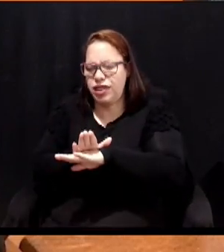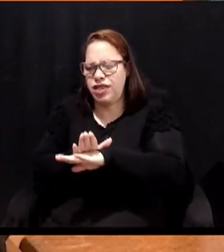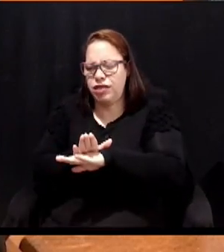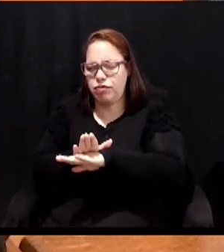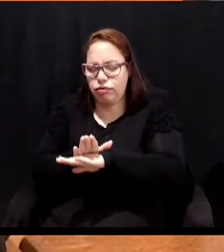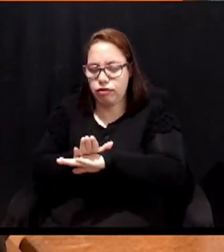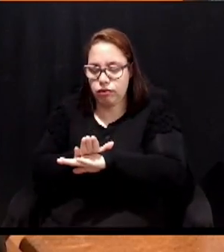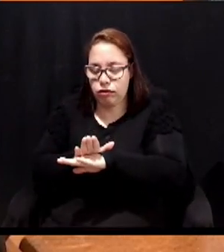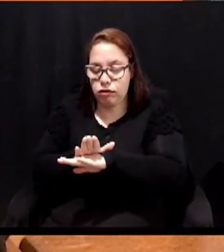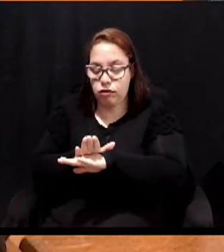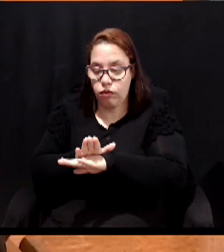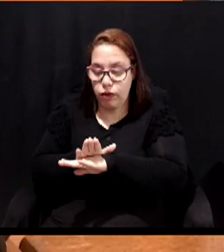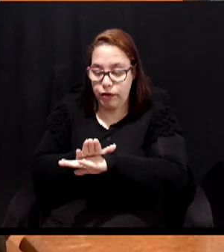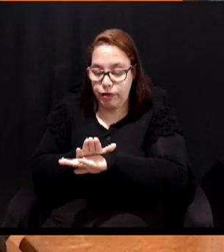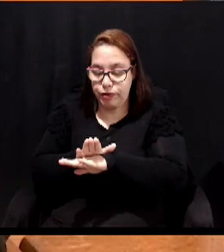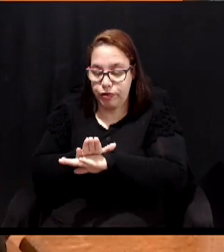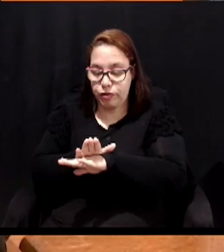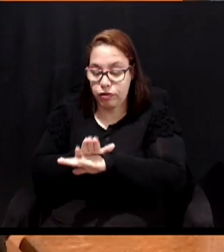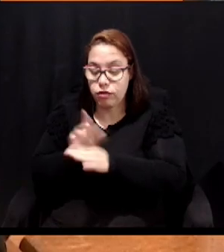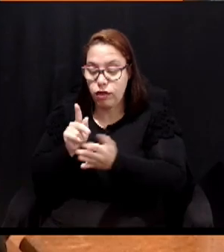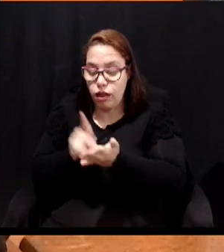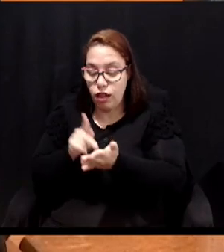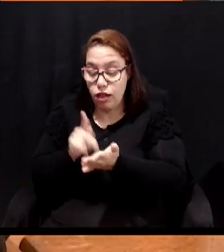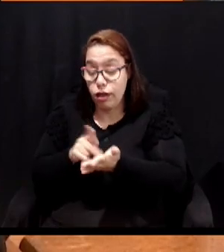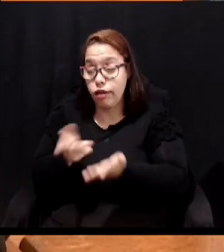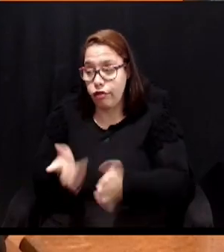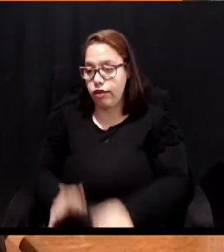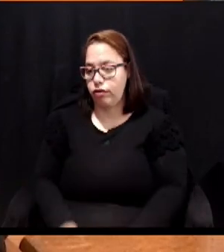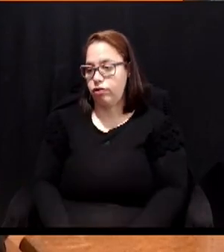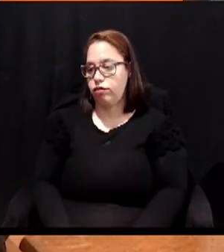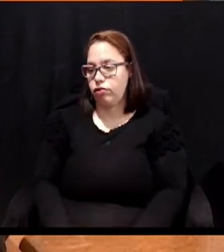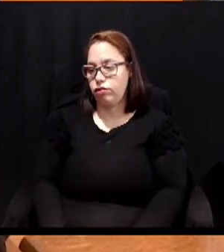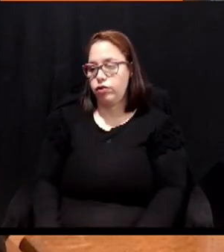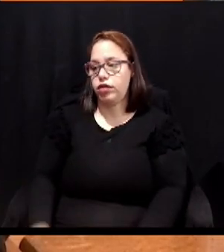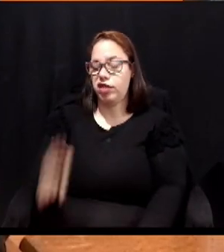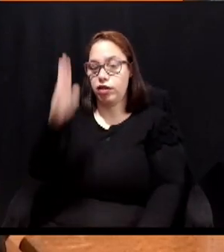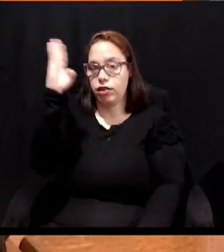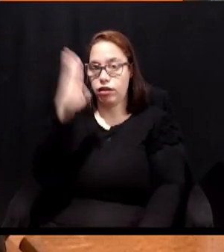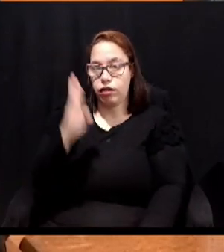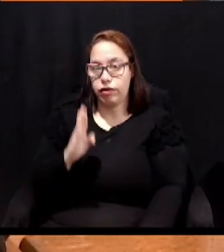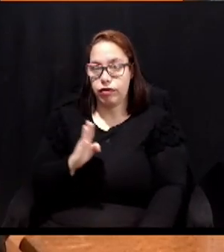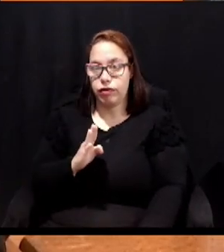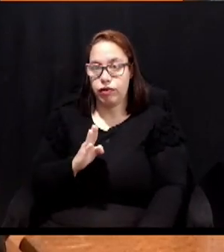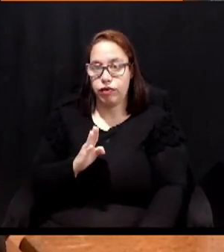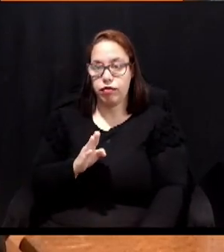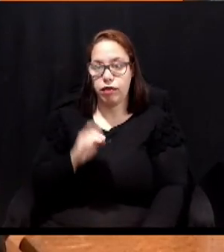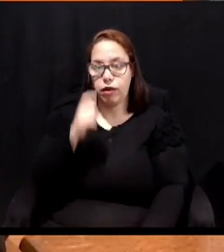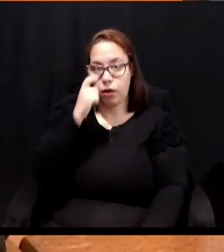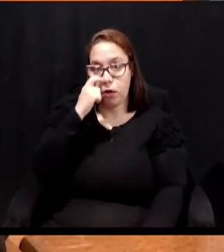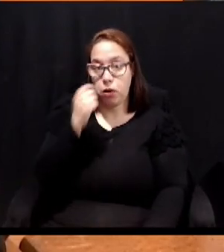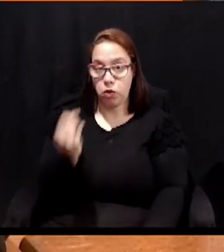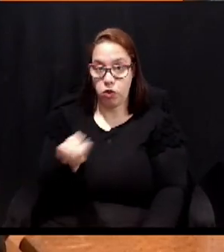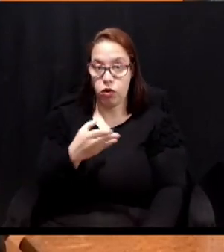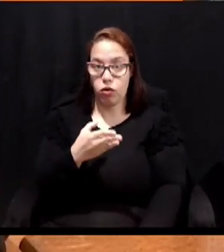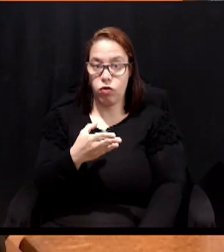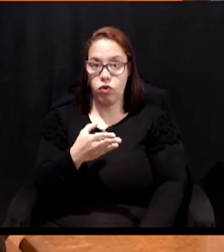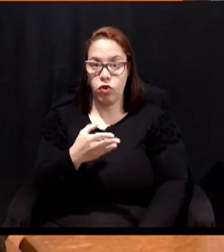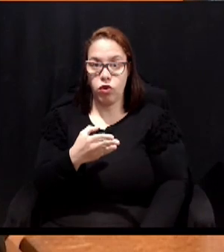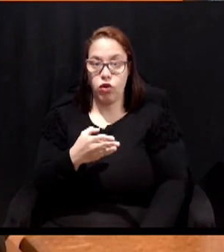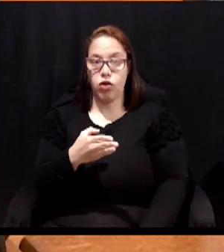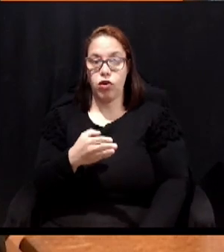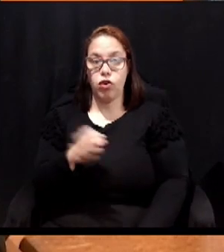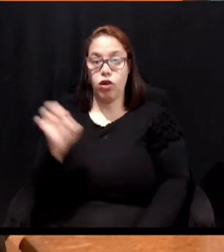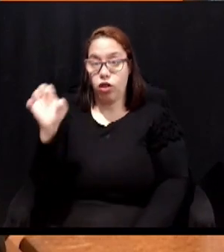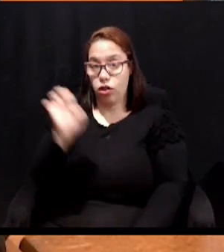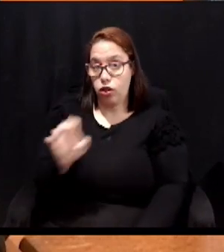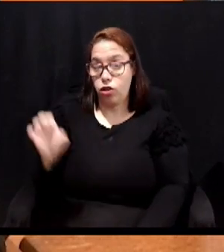a esse fato novo, né, que para o Brasil é um fato relativamente novo. Né? Nós não, né, a Europa ali tem